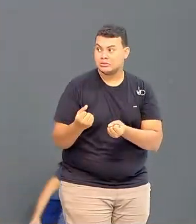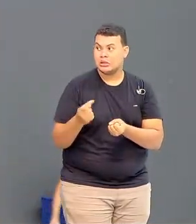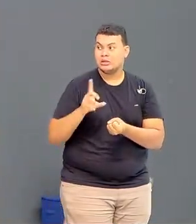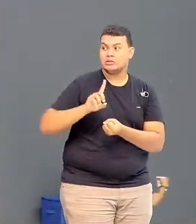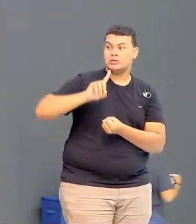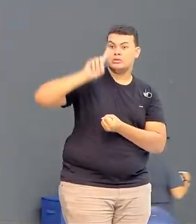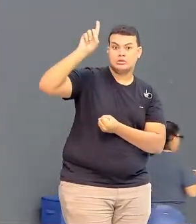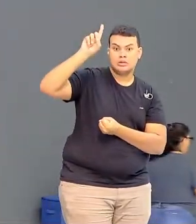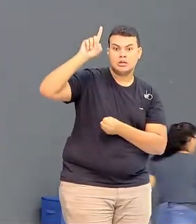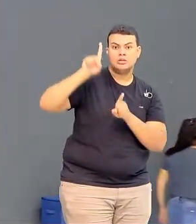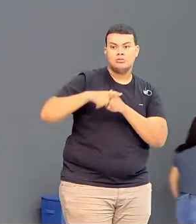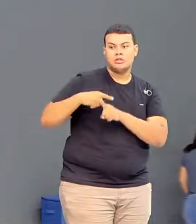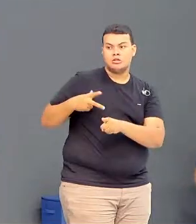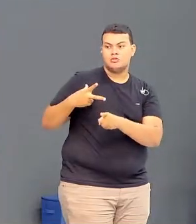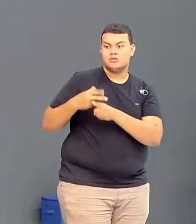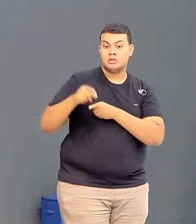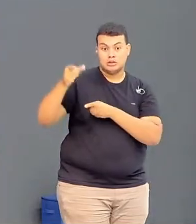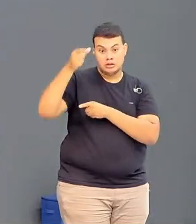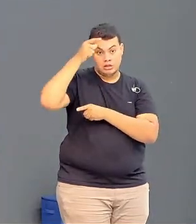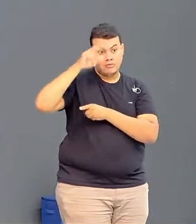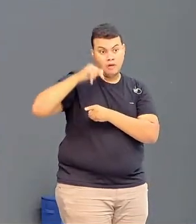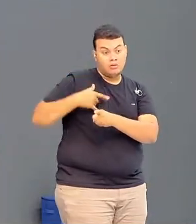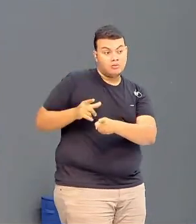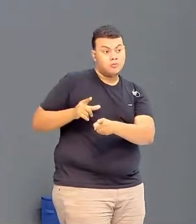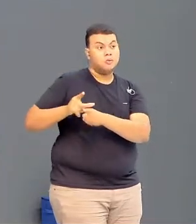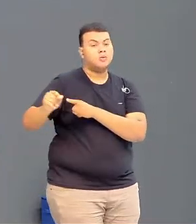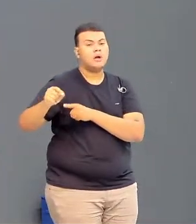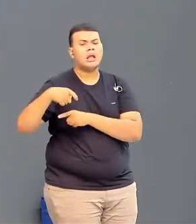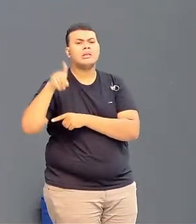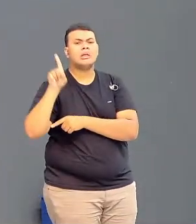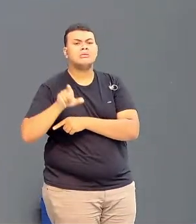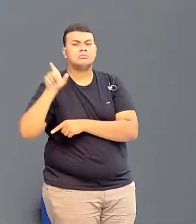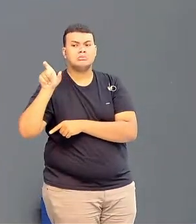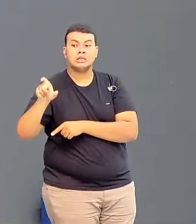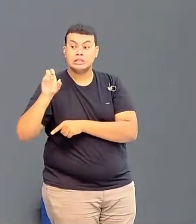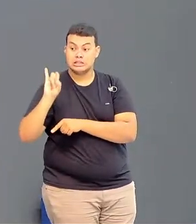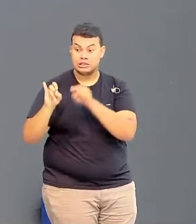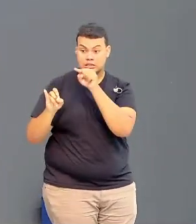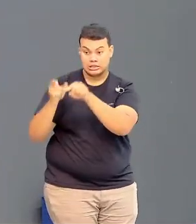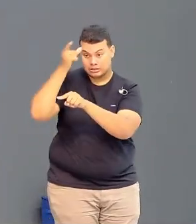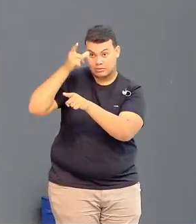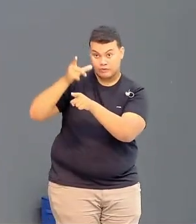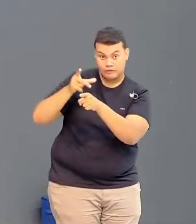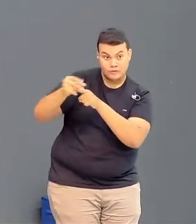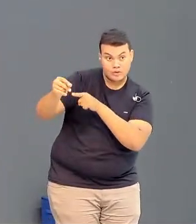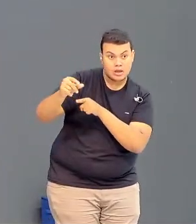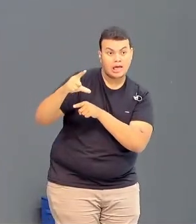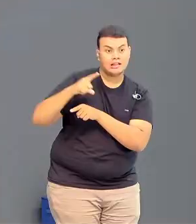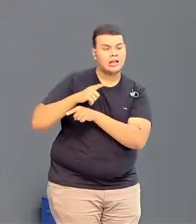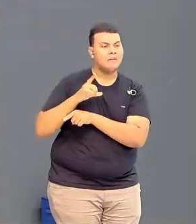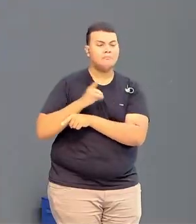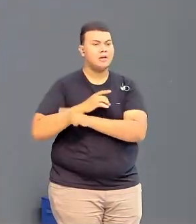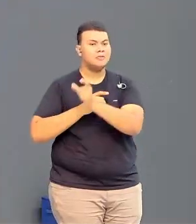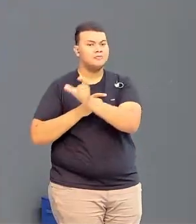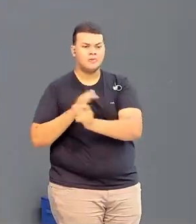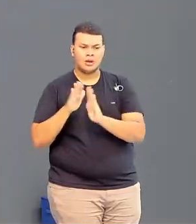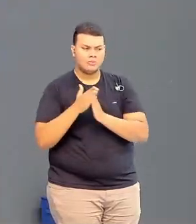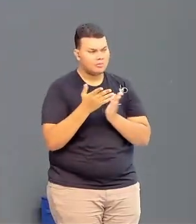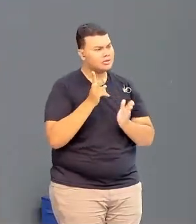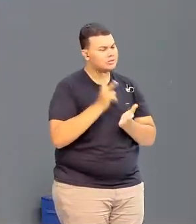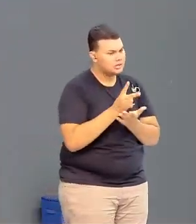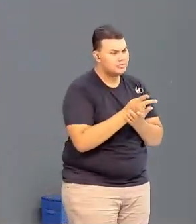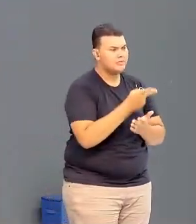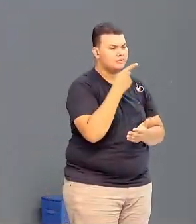o quê? Fugir de vocês. Quem foge, gente? Está com o quê? Com medo. Na Bíblia toda é assim, sempre o Senhor dizendo que